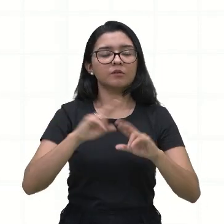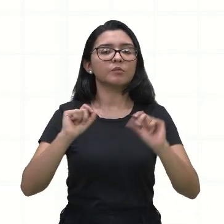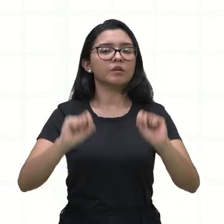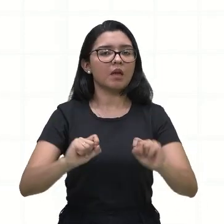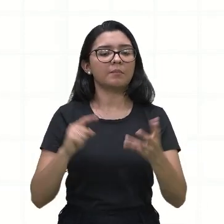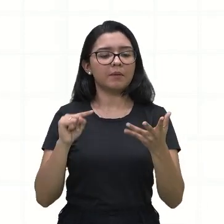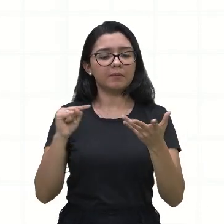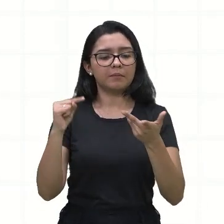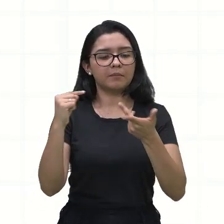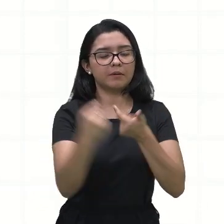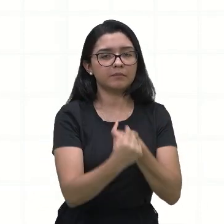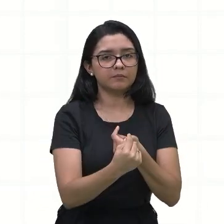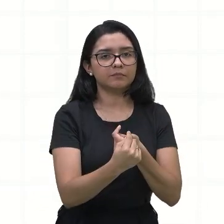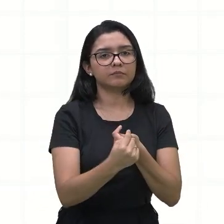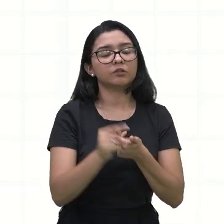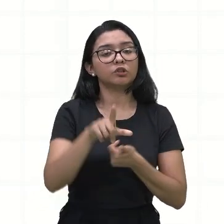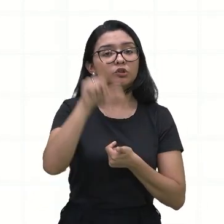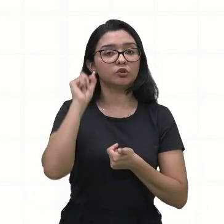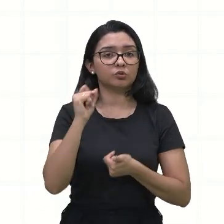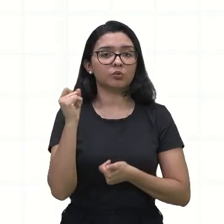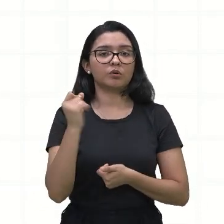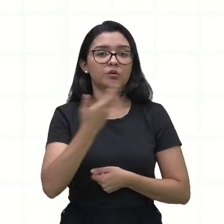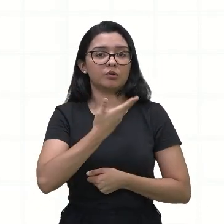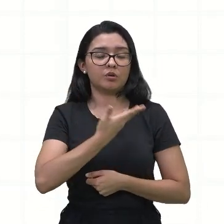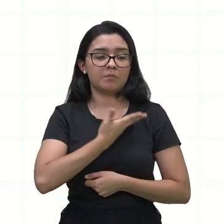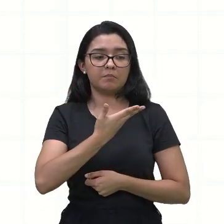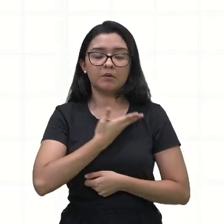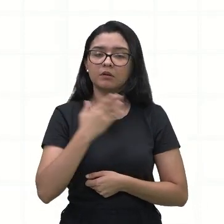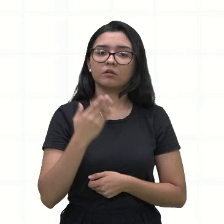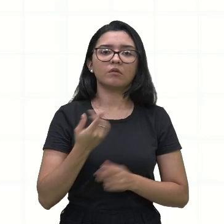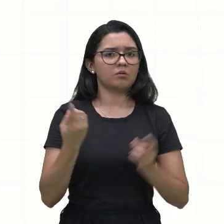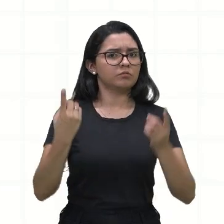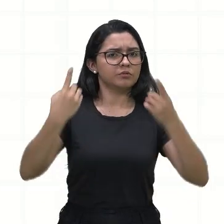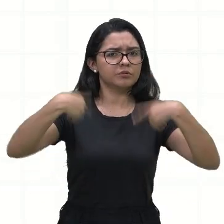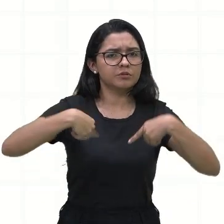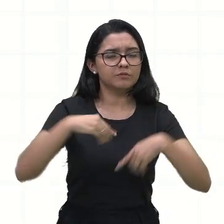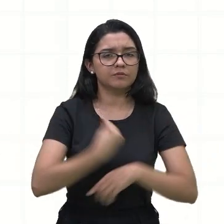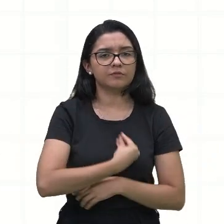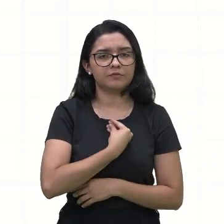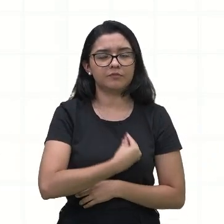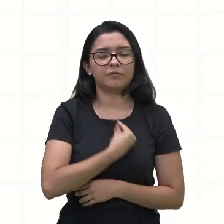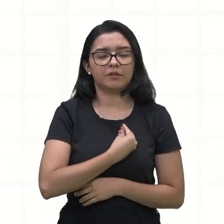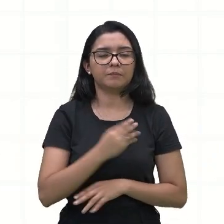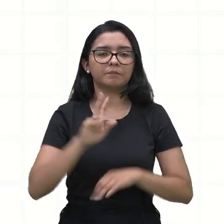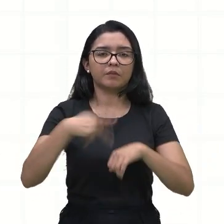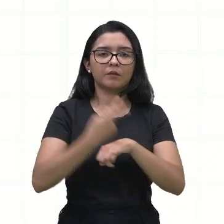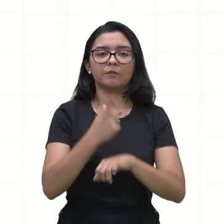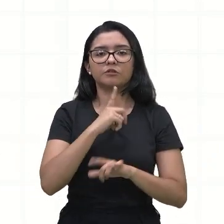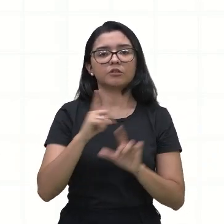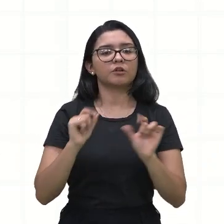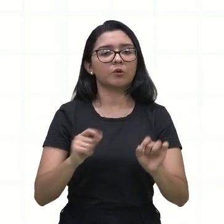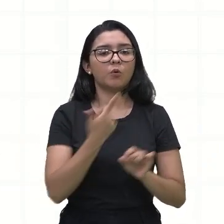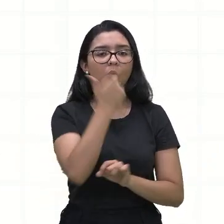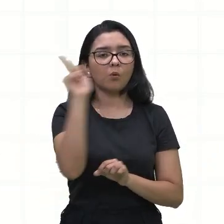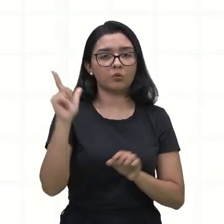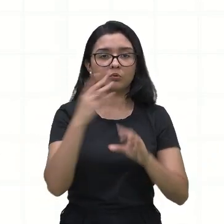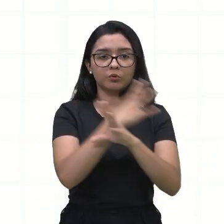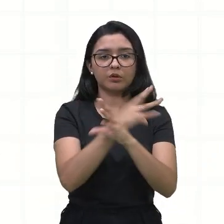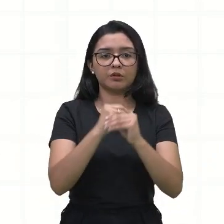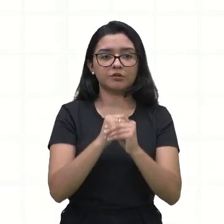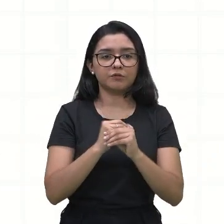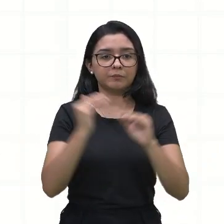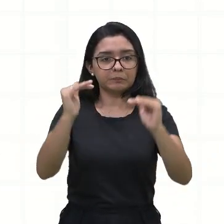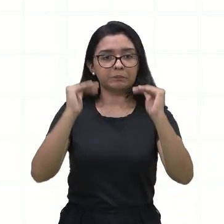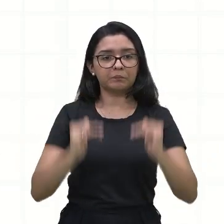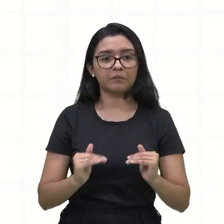indicando que a escolha dos amigos é uma das situações desafiadoras da vida. Depois nós temos outro conectivo aqui, olha